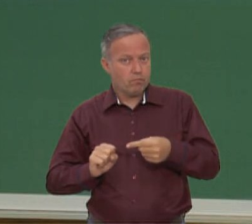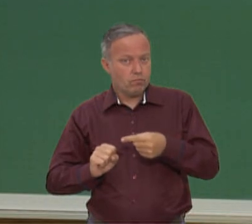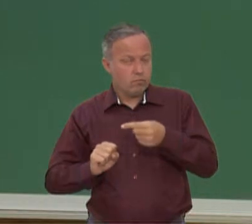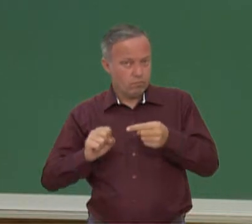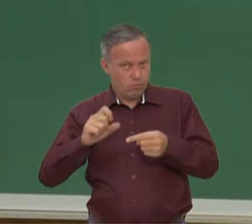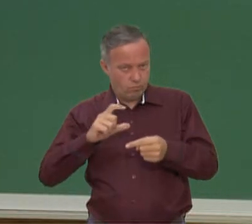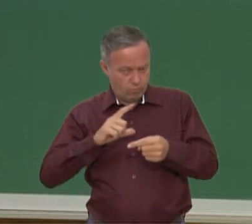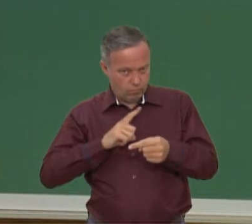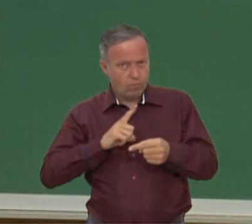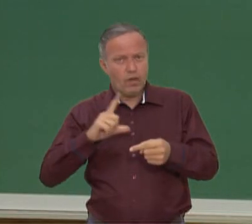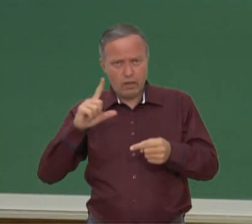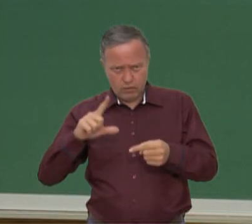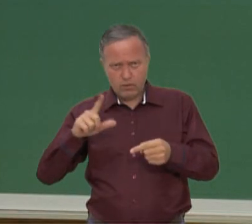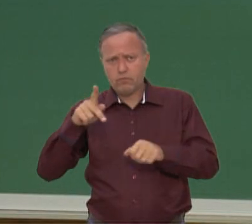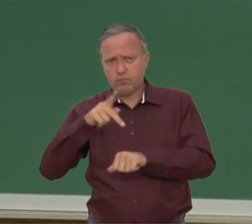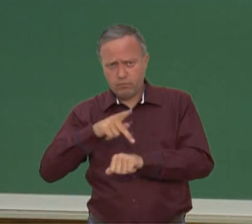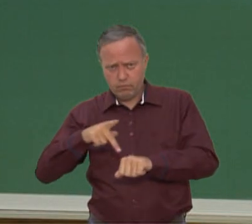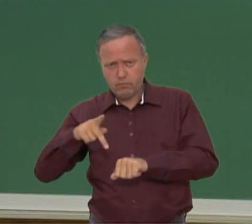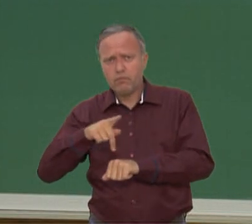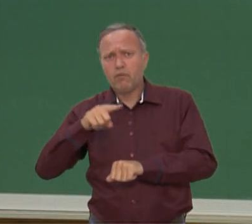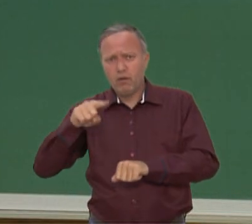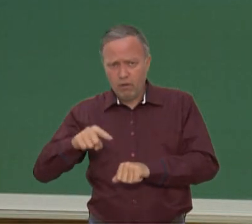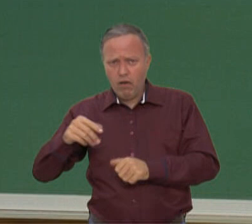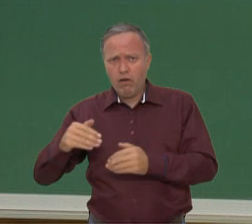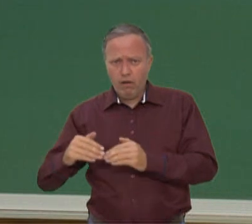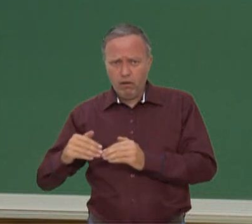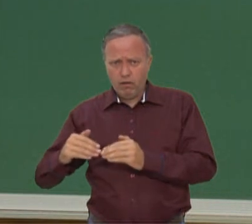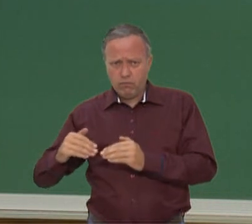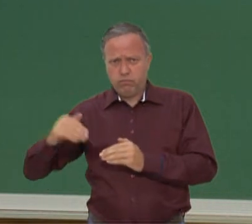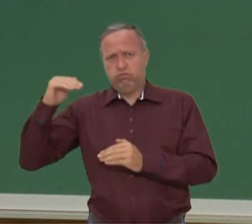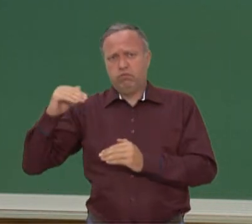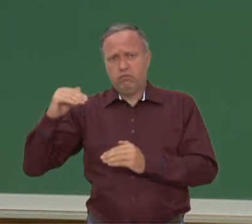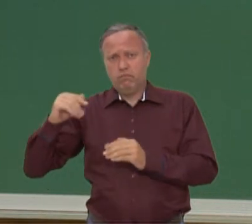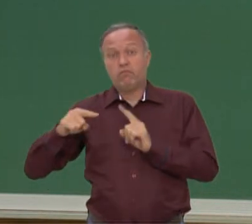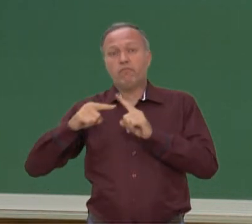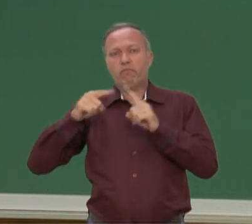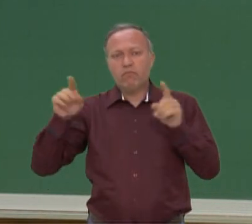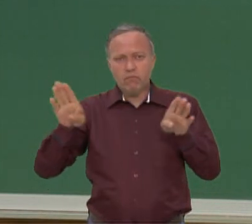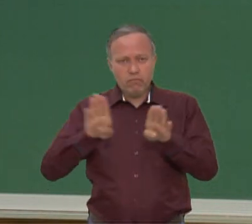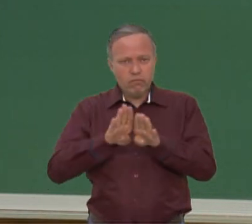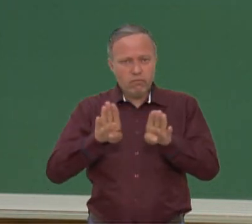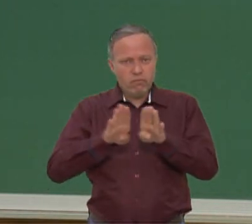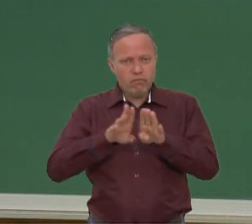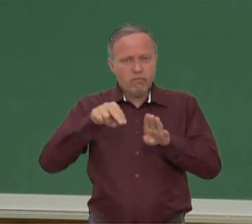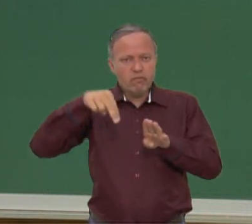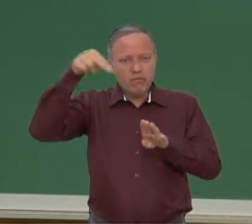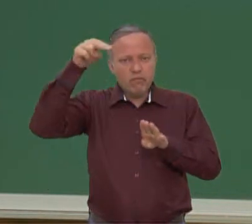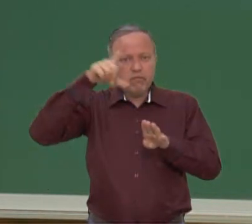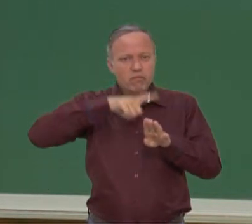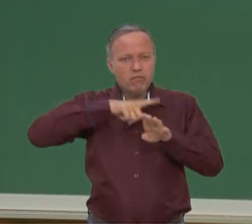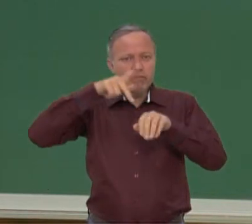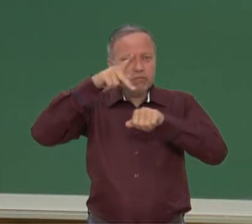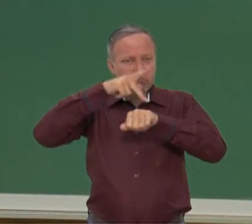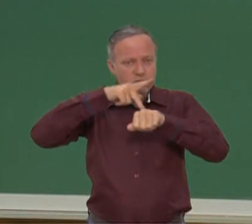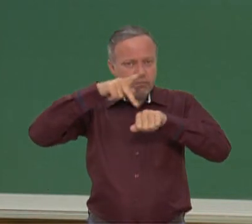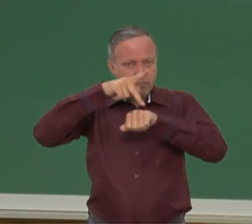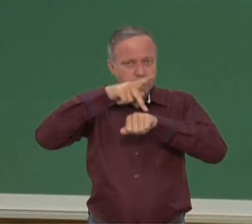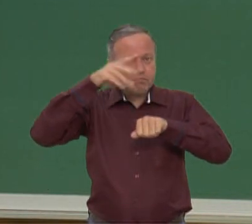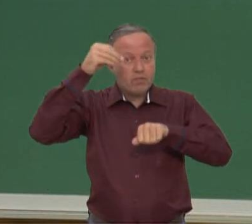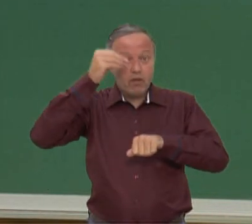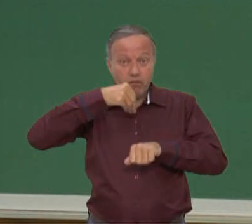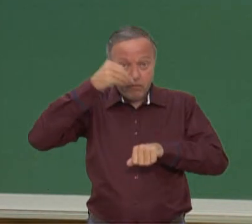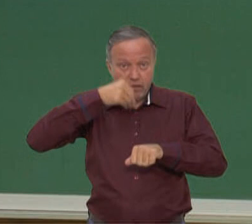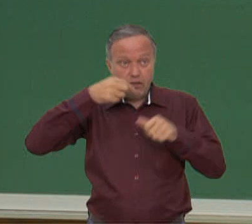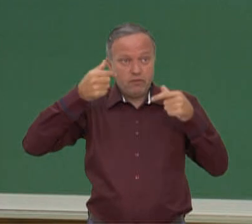alto grau de desenvolvimento, como tem países que estão no norte considerados desenvolvidos que estão com as suas economias enfraquecidas, né?